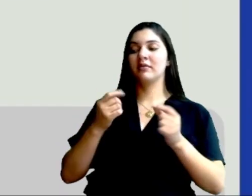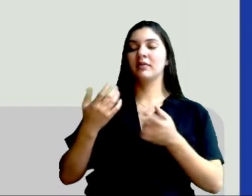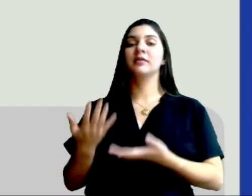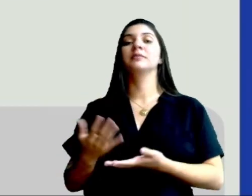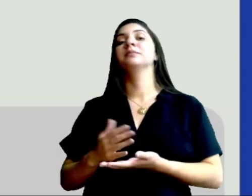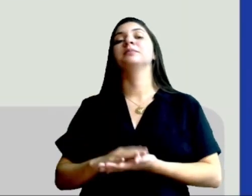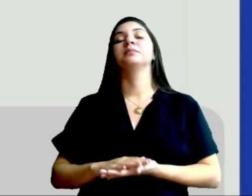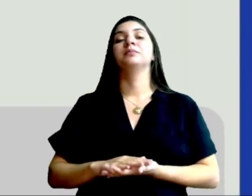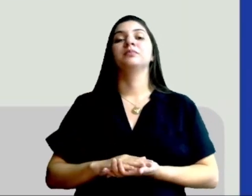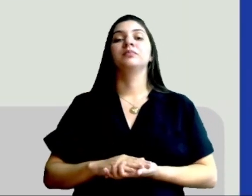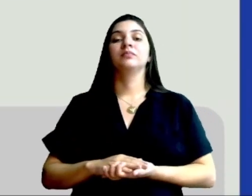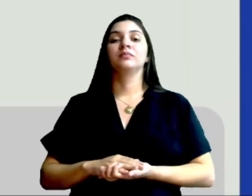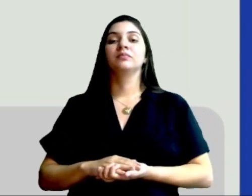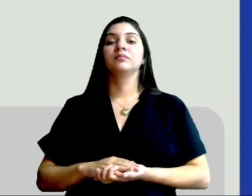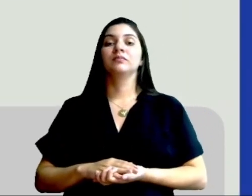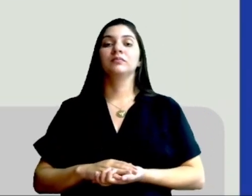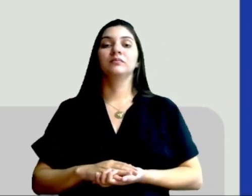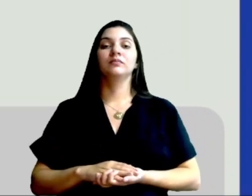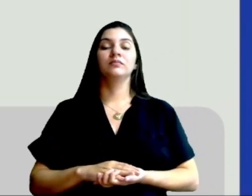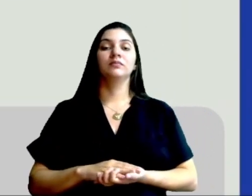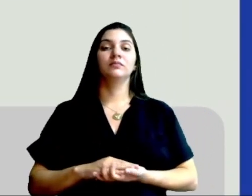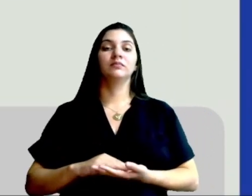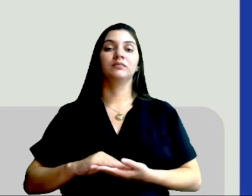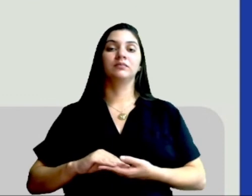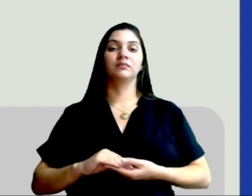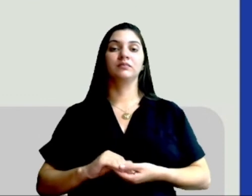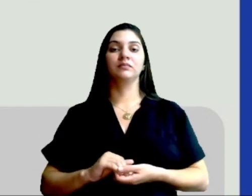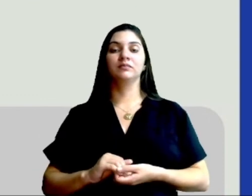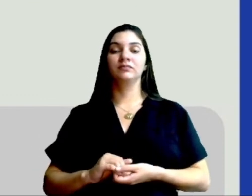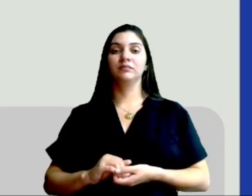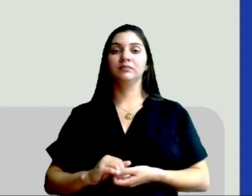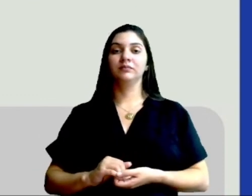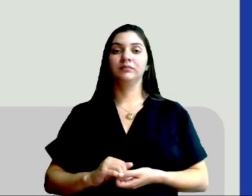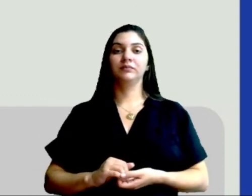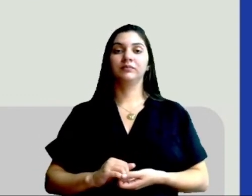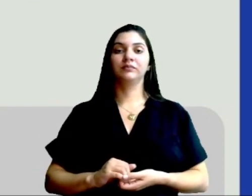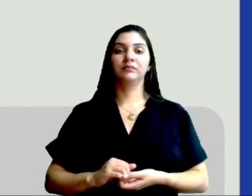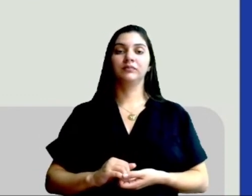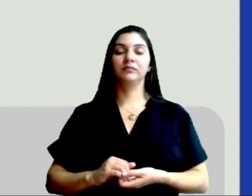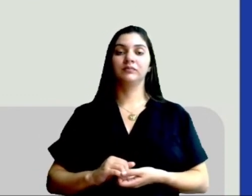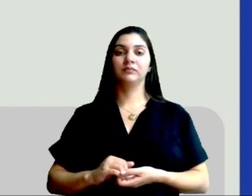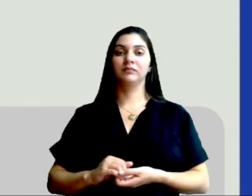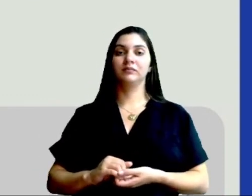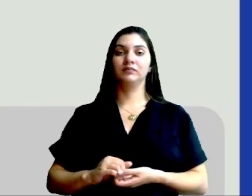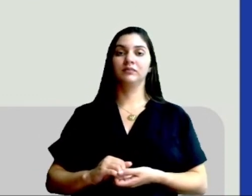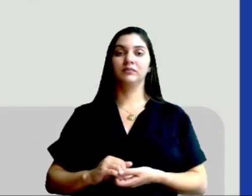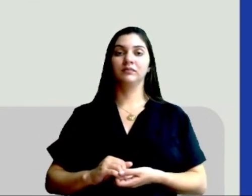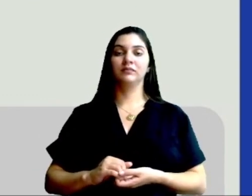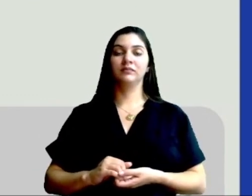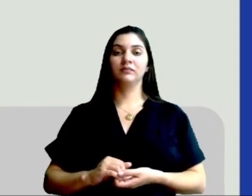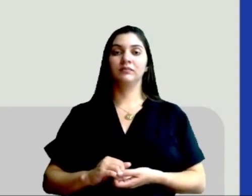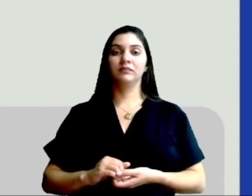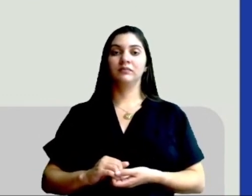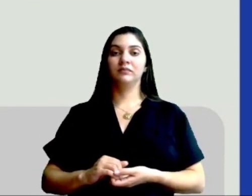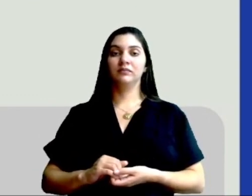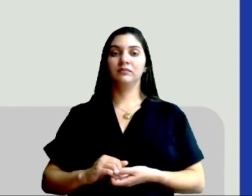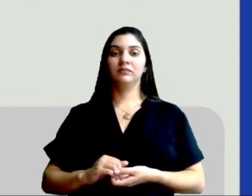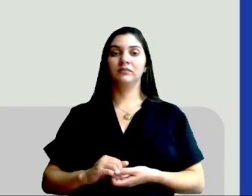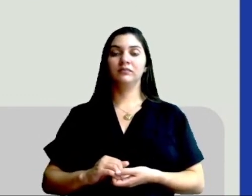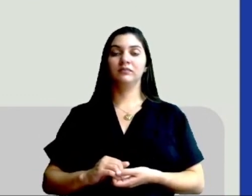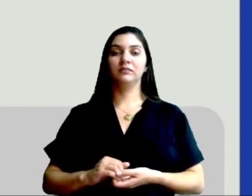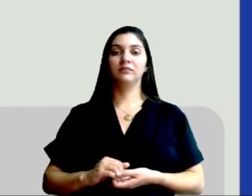yo fuera, tú fueras, él fuera, nosotros fuéramos, vosotros fueras,